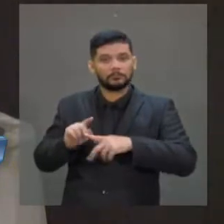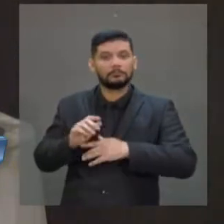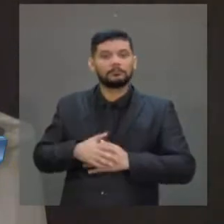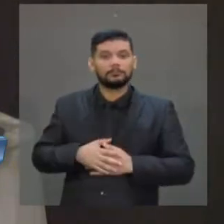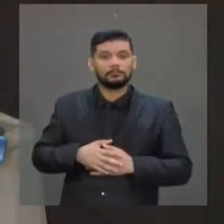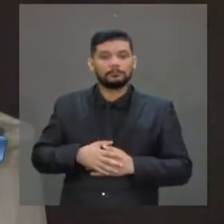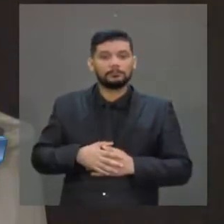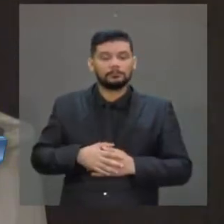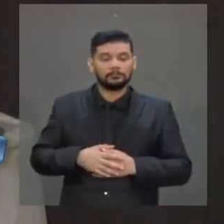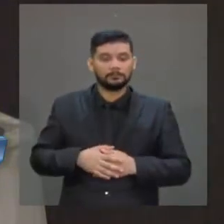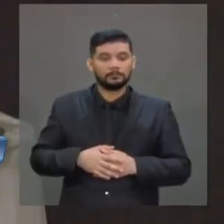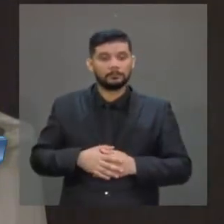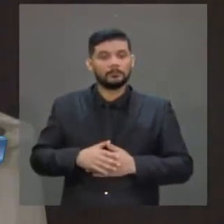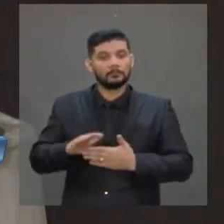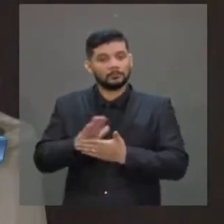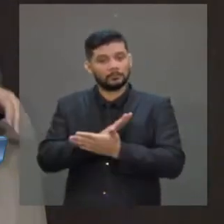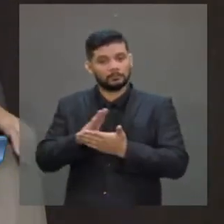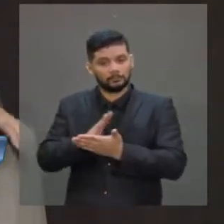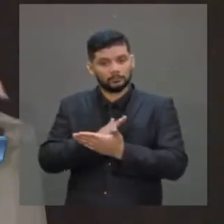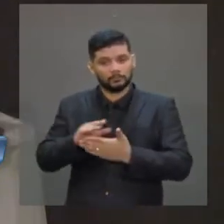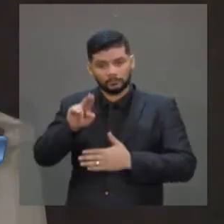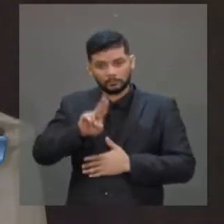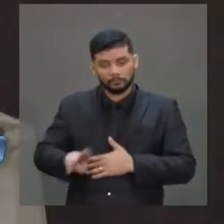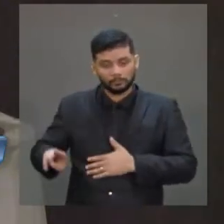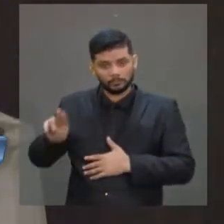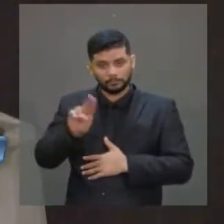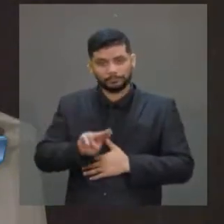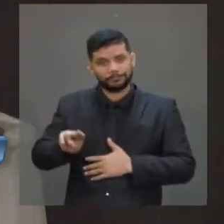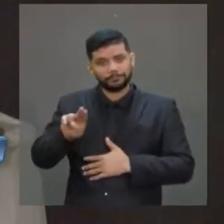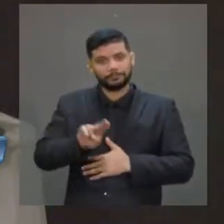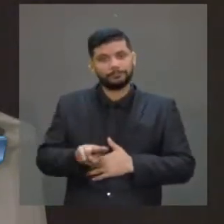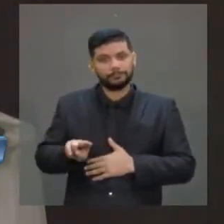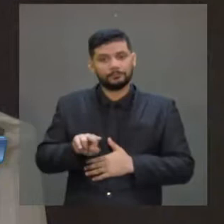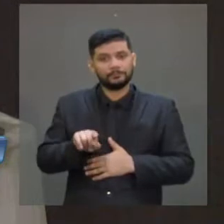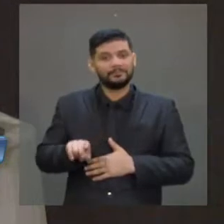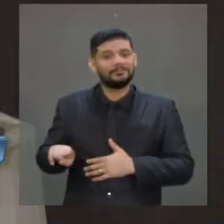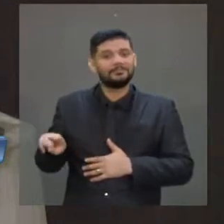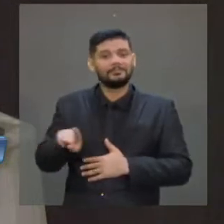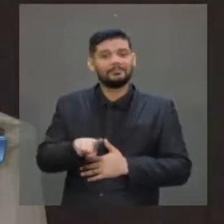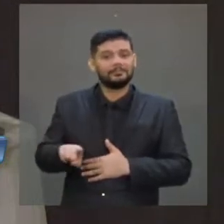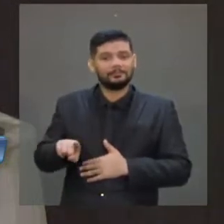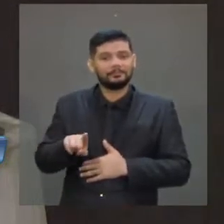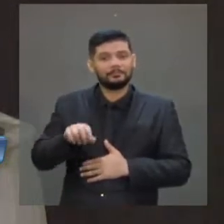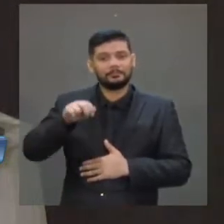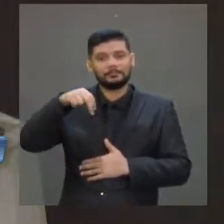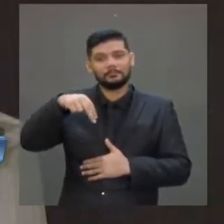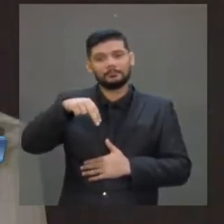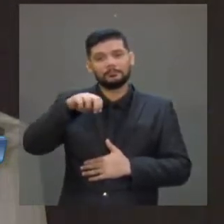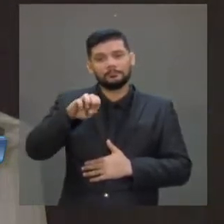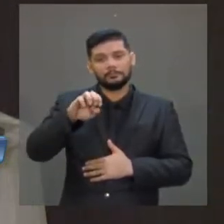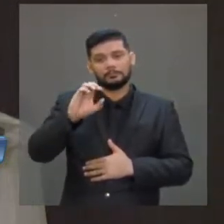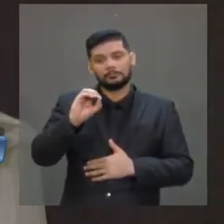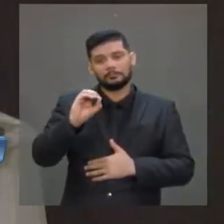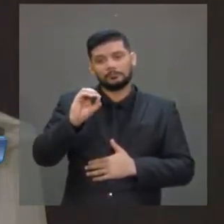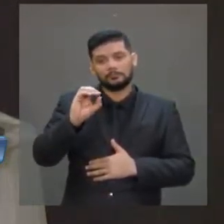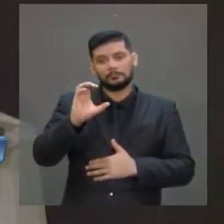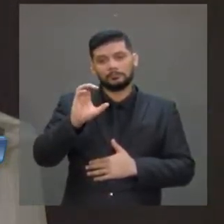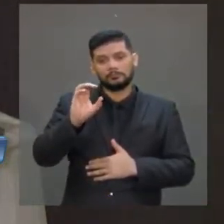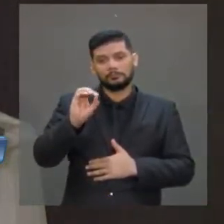que são utilizadas como agrotóxicos, há aquelas que são neonicotinoides,